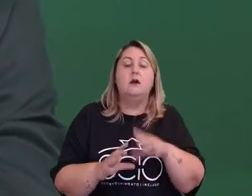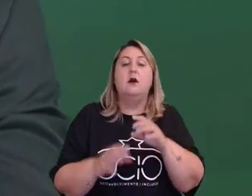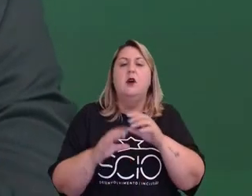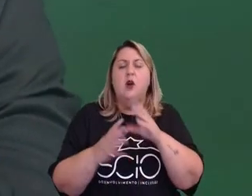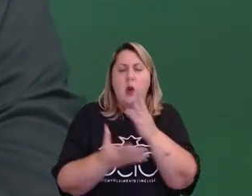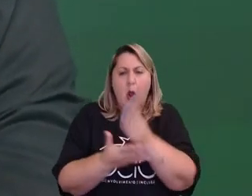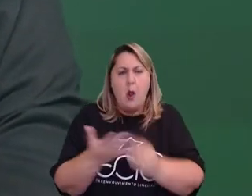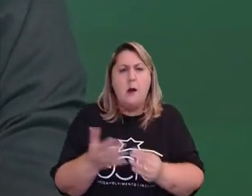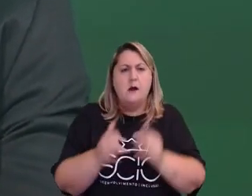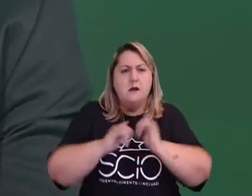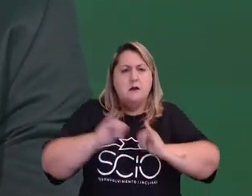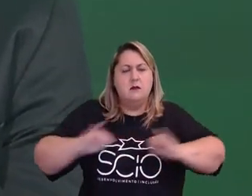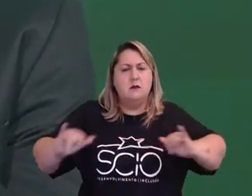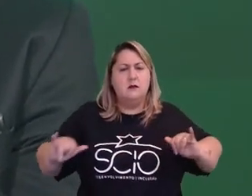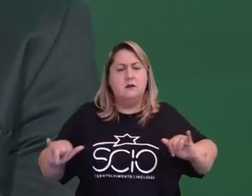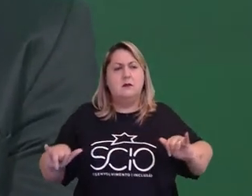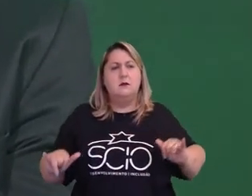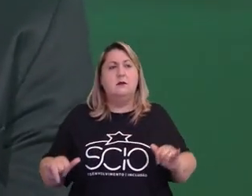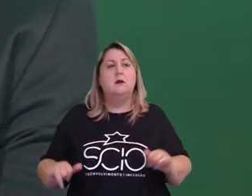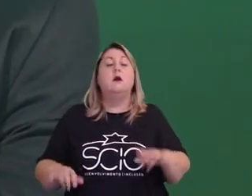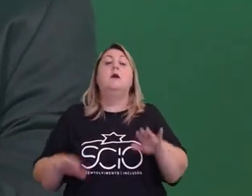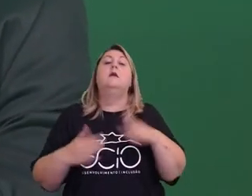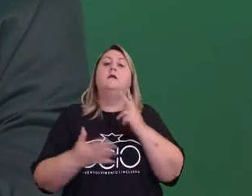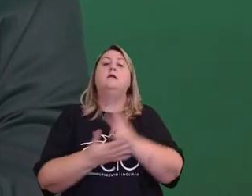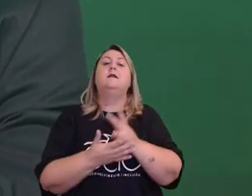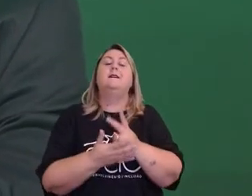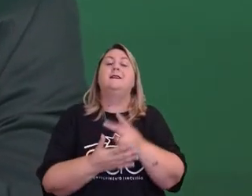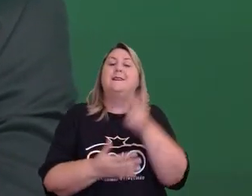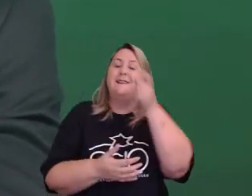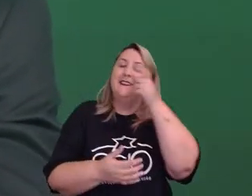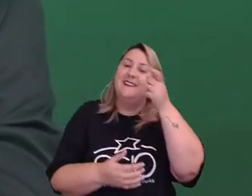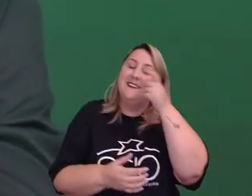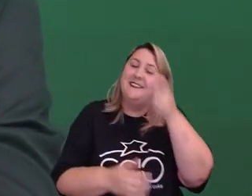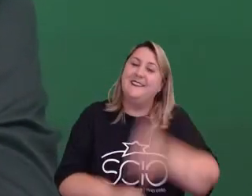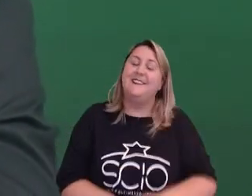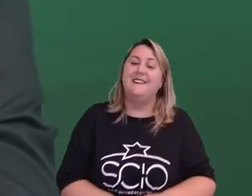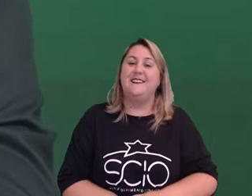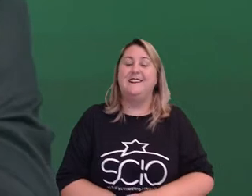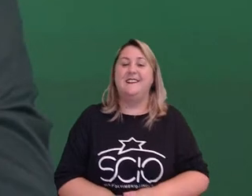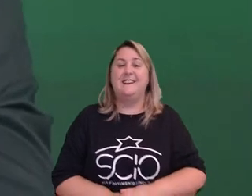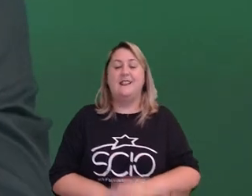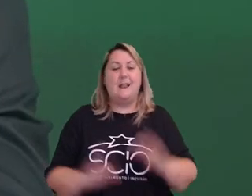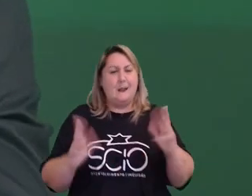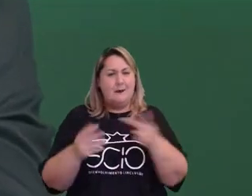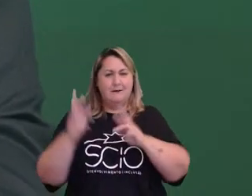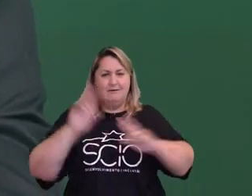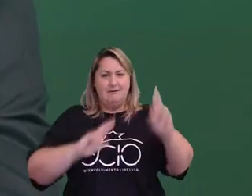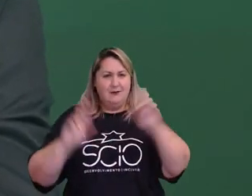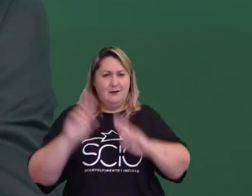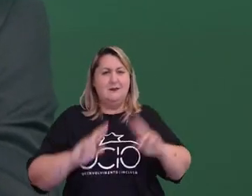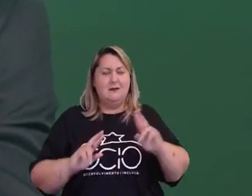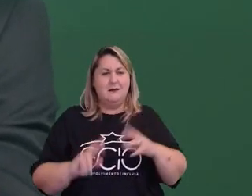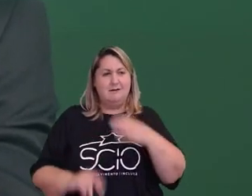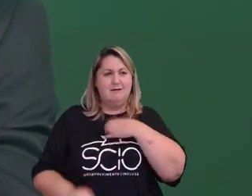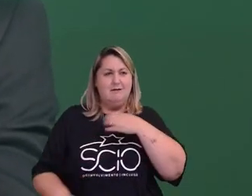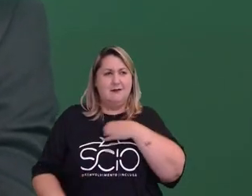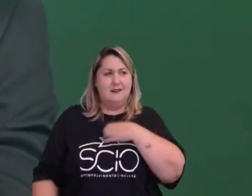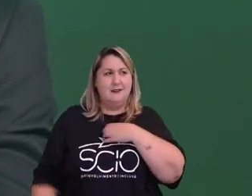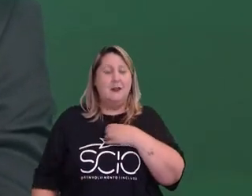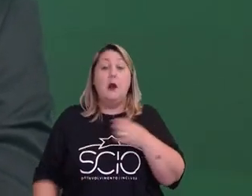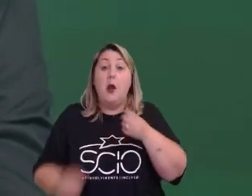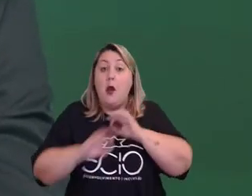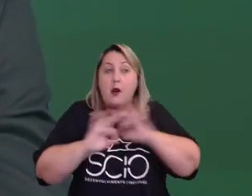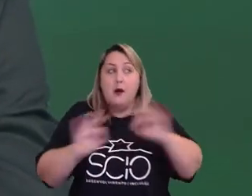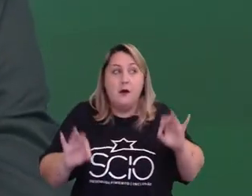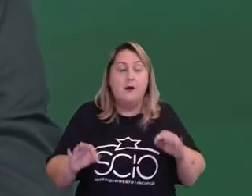para a galera, para quem não pôde assistir, para continuar assistindo e vendo toda essa energia que nós trouxemos aqui para vocês.